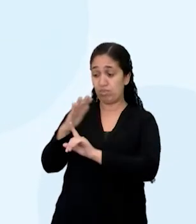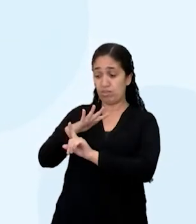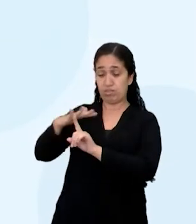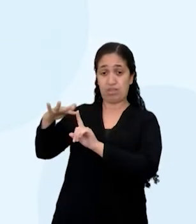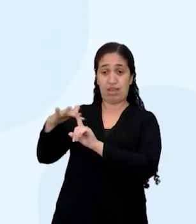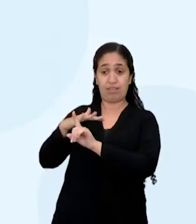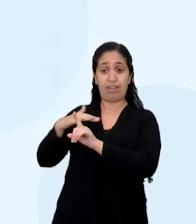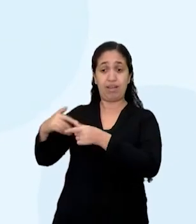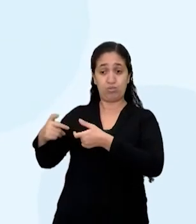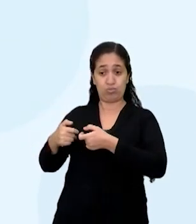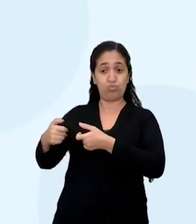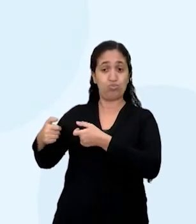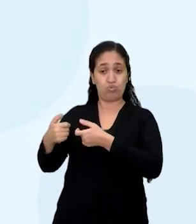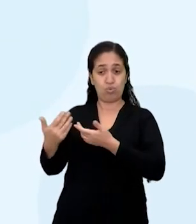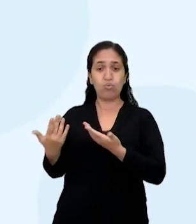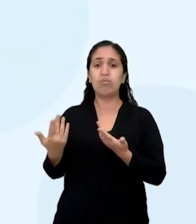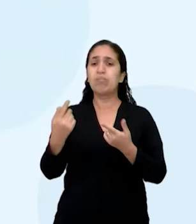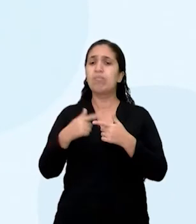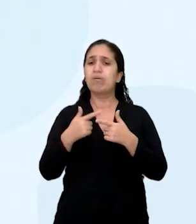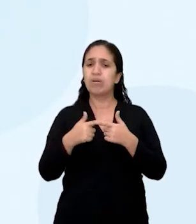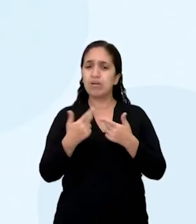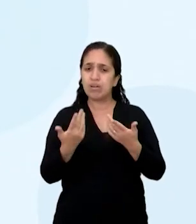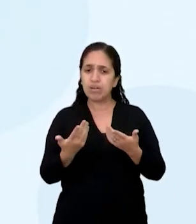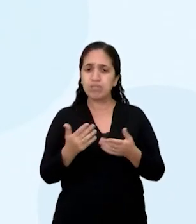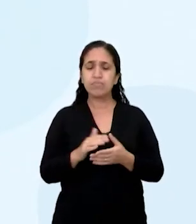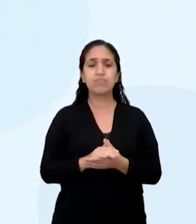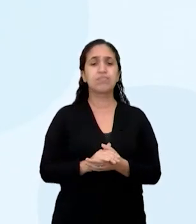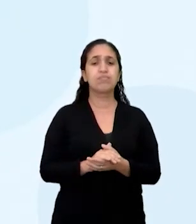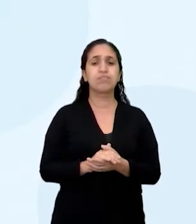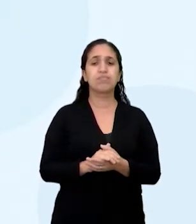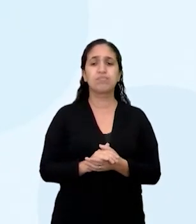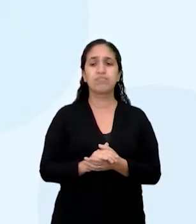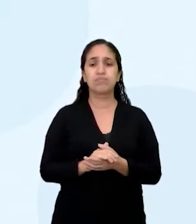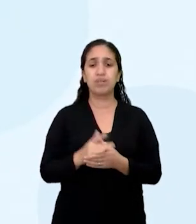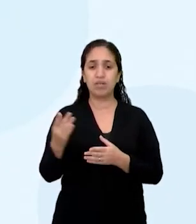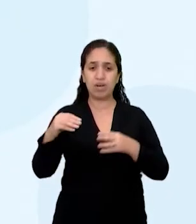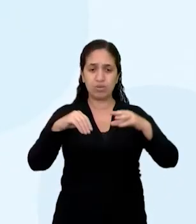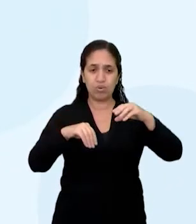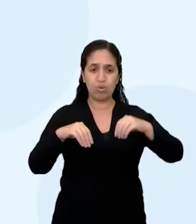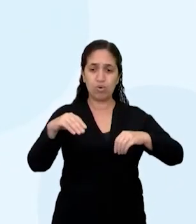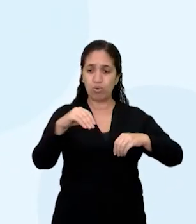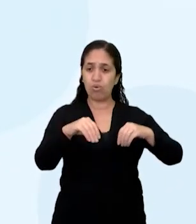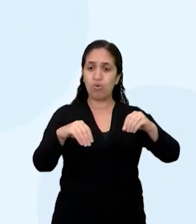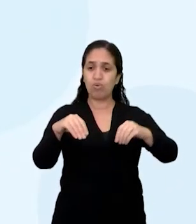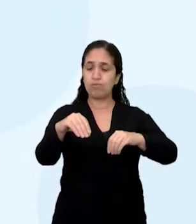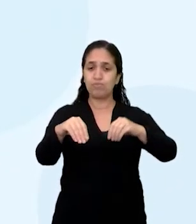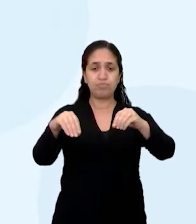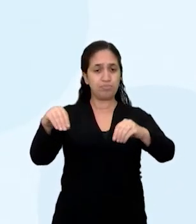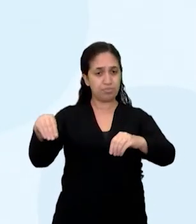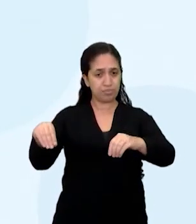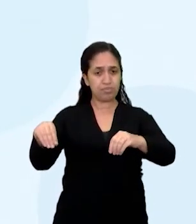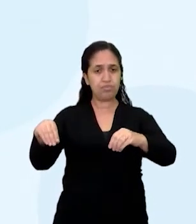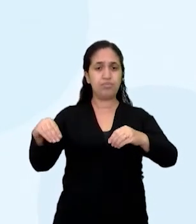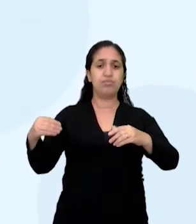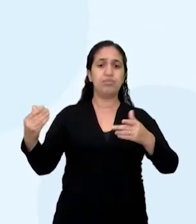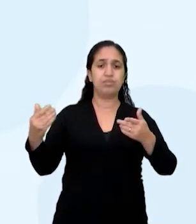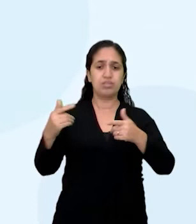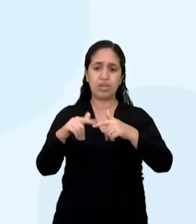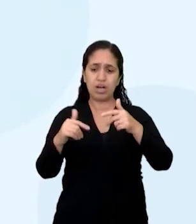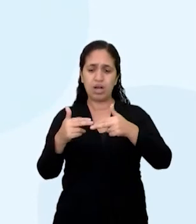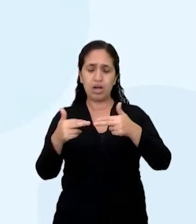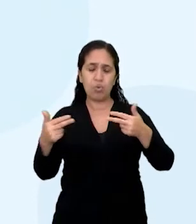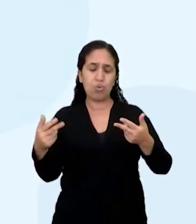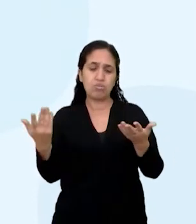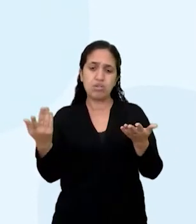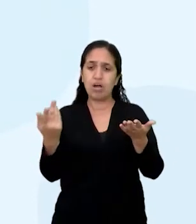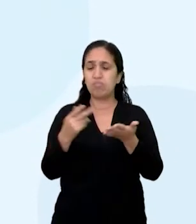cenário do jogo. Por quê? Porque essa questão, ele vai colocando, né, as partes, na